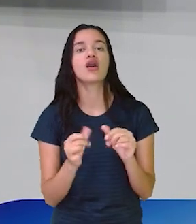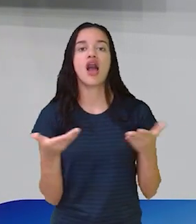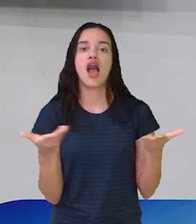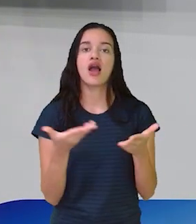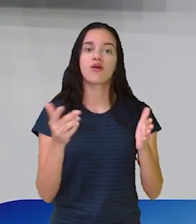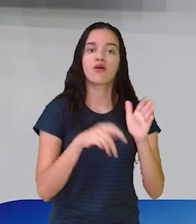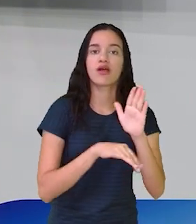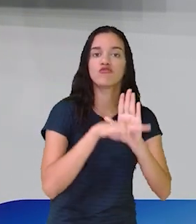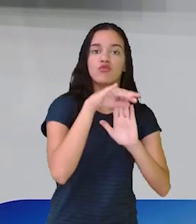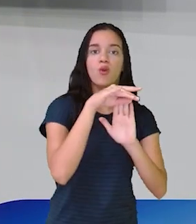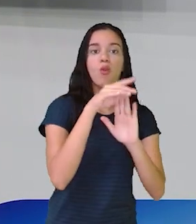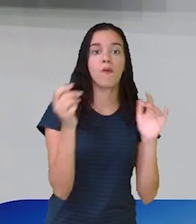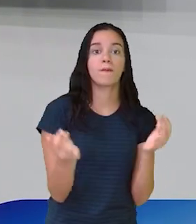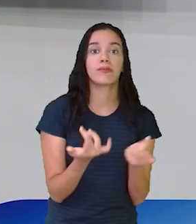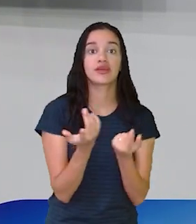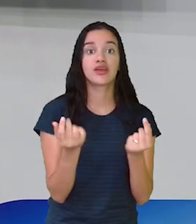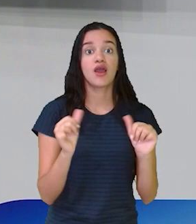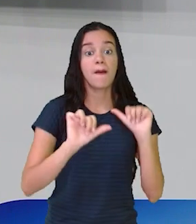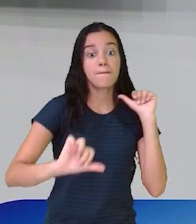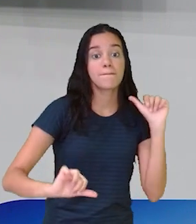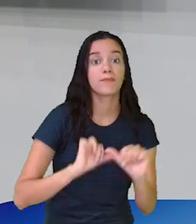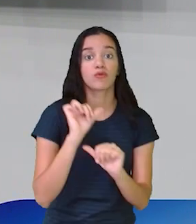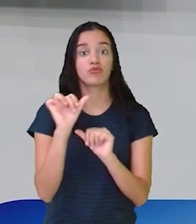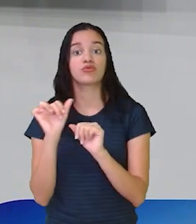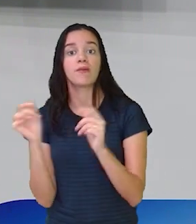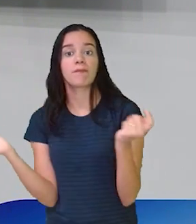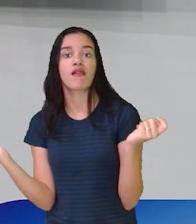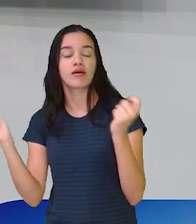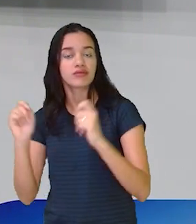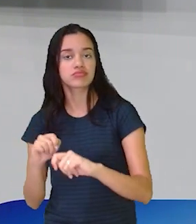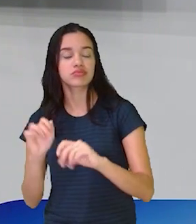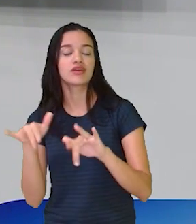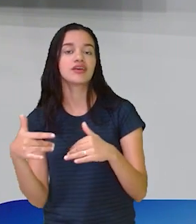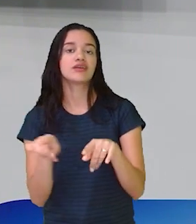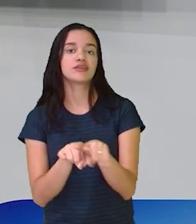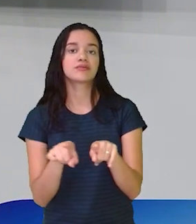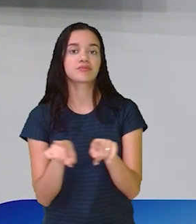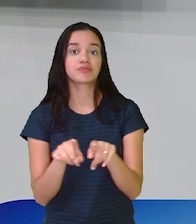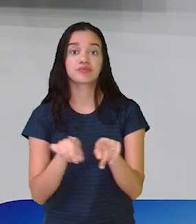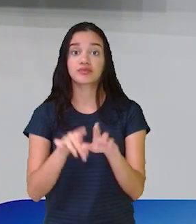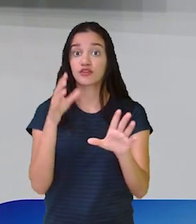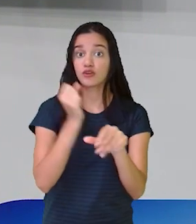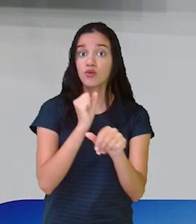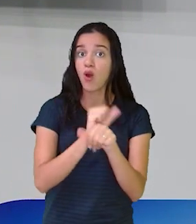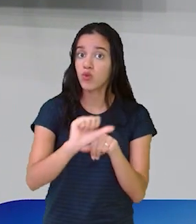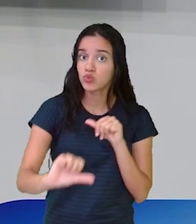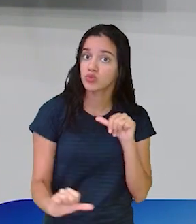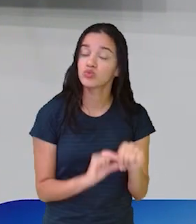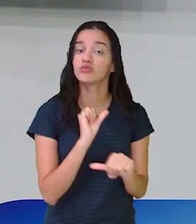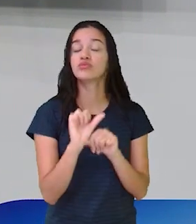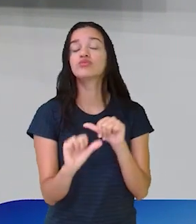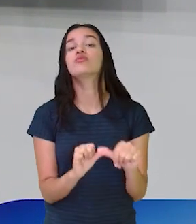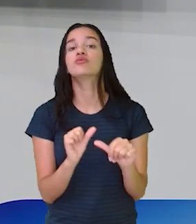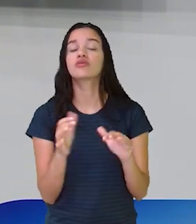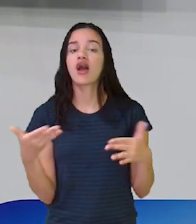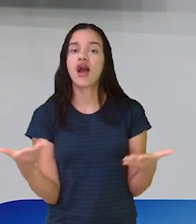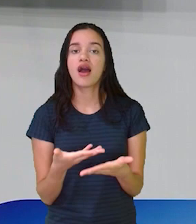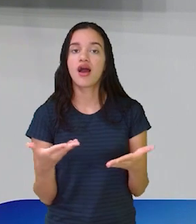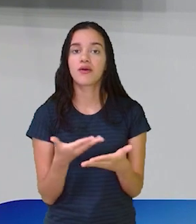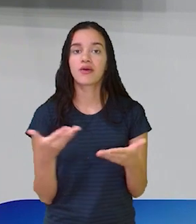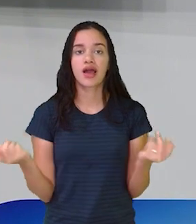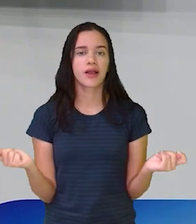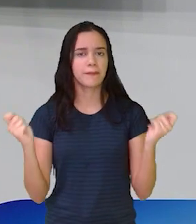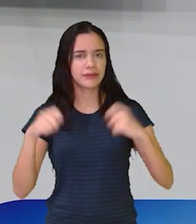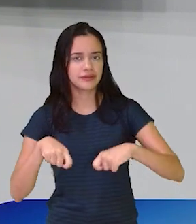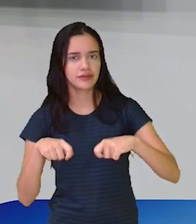volume para capacidade, eu vou mudar automaticamente a minha unidade de medida. Que aí, falando de capacidade,